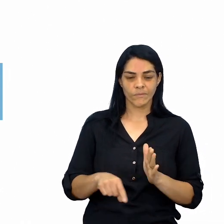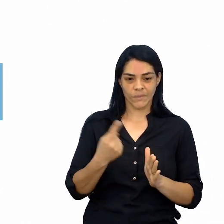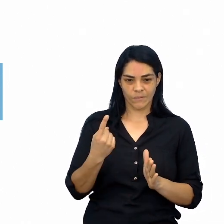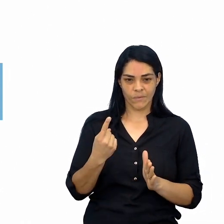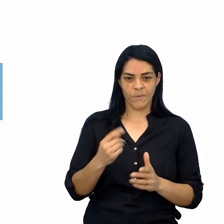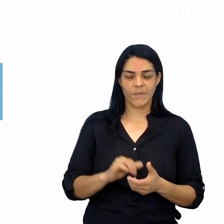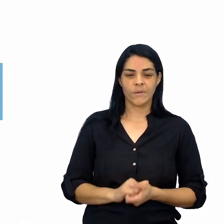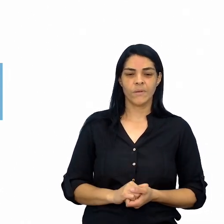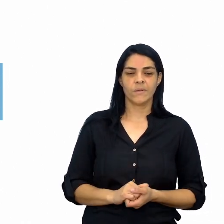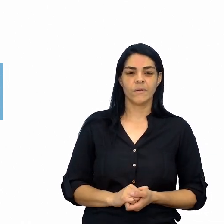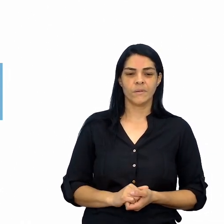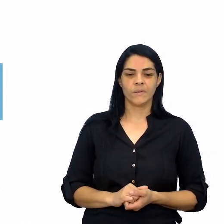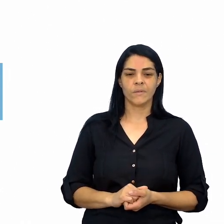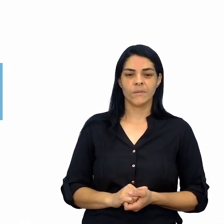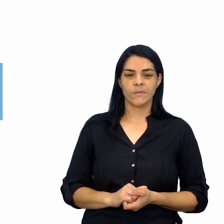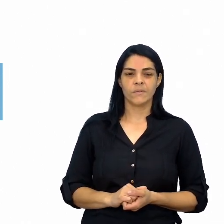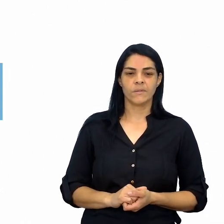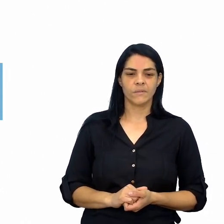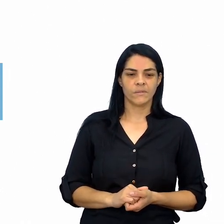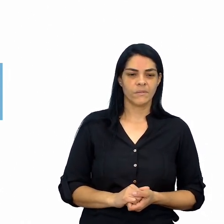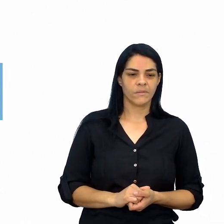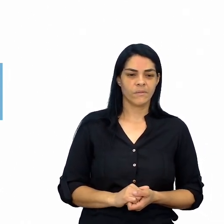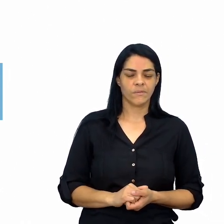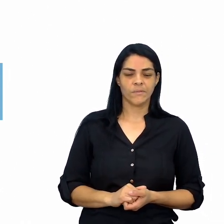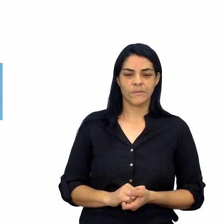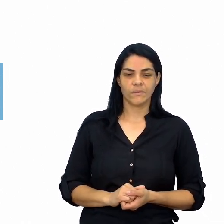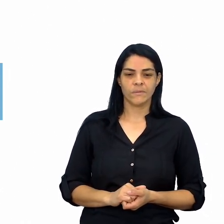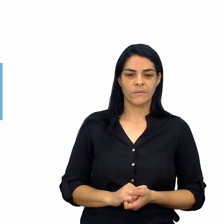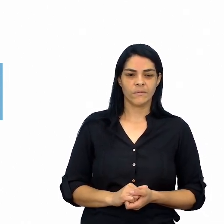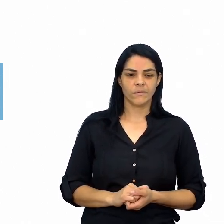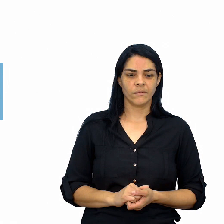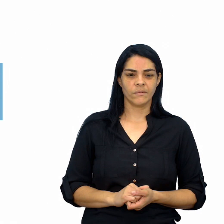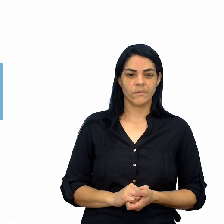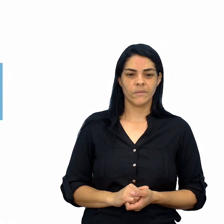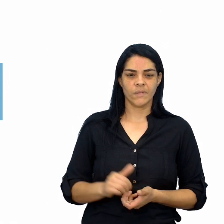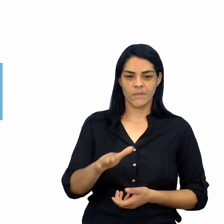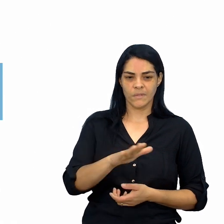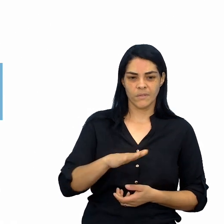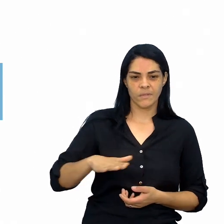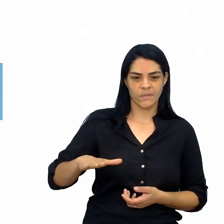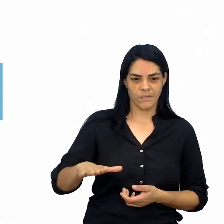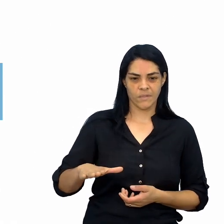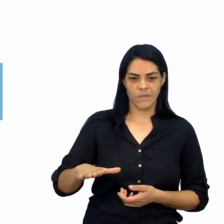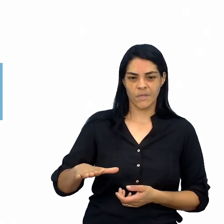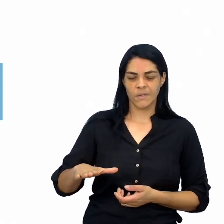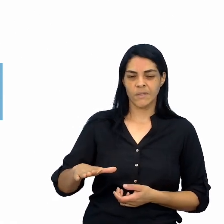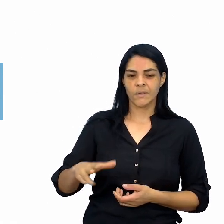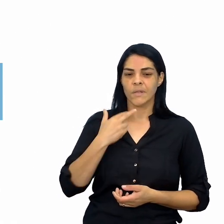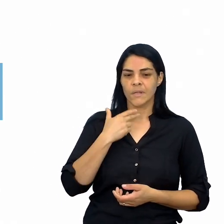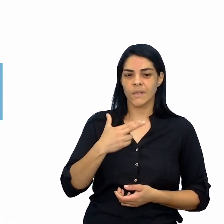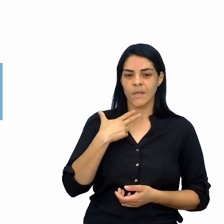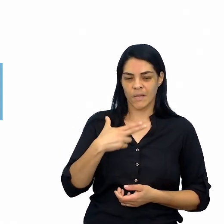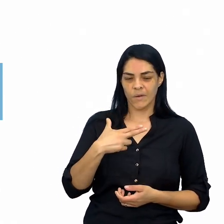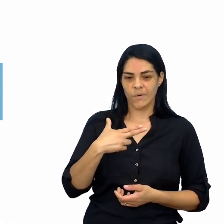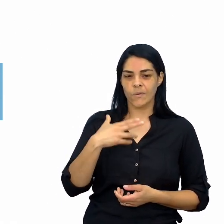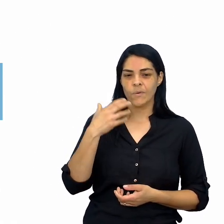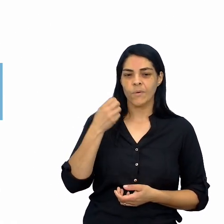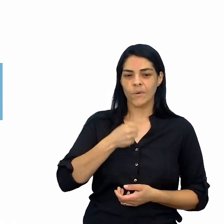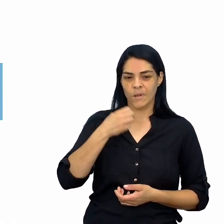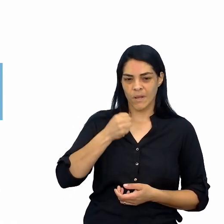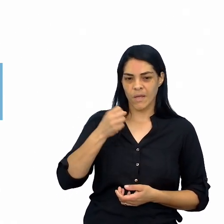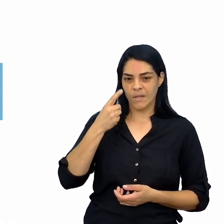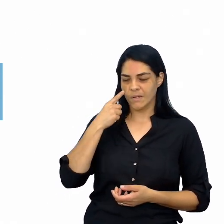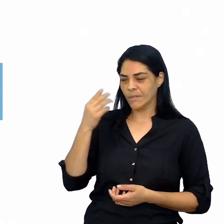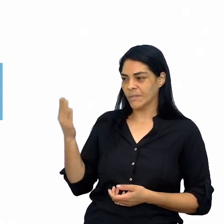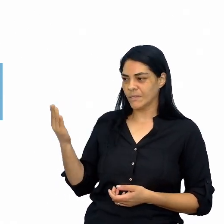lugar, estão os campos de atuação, na cor laranja do slide